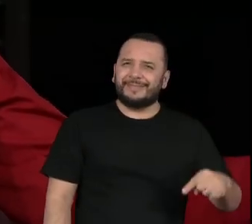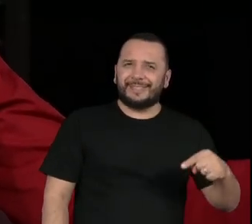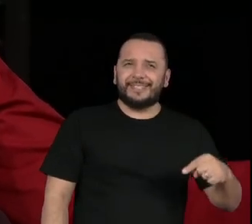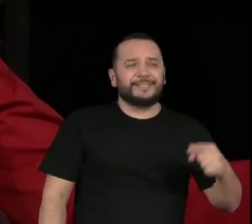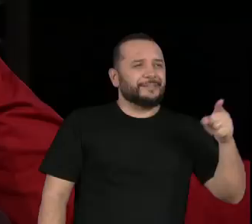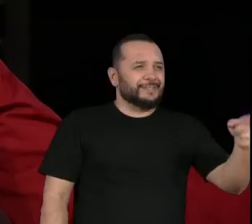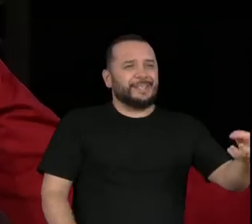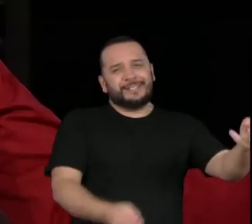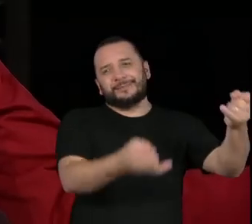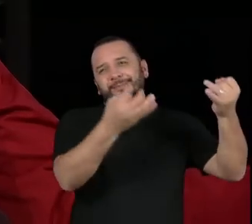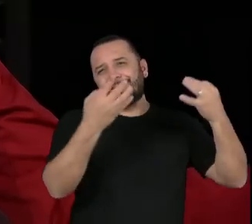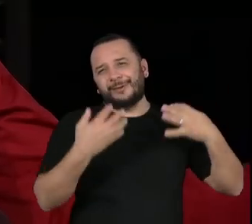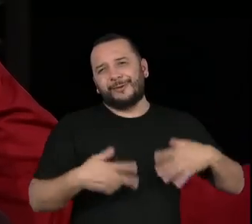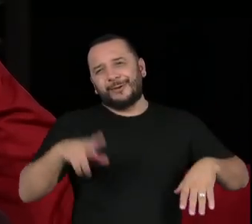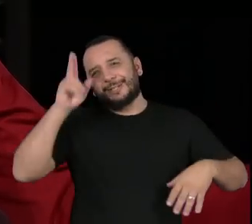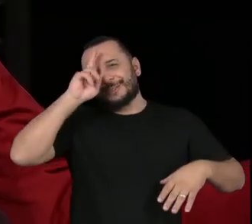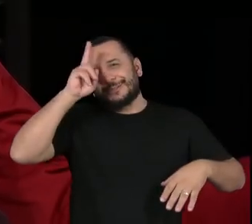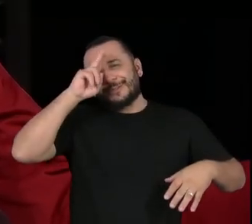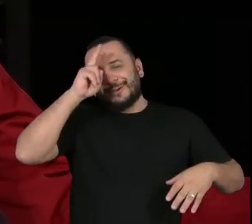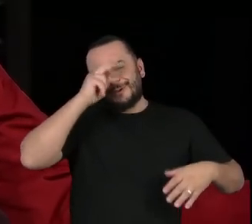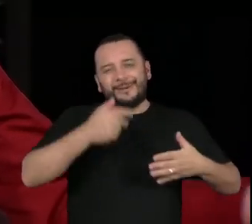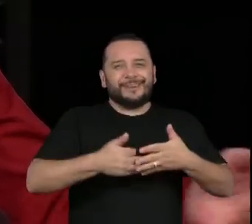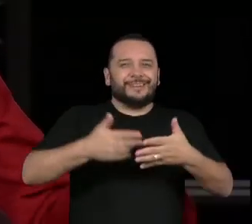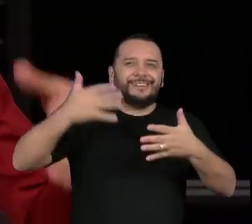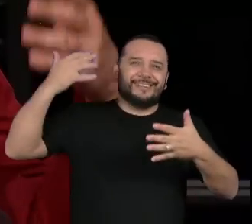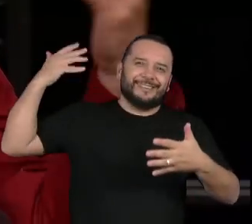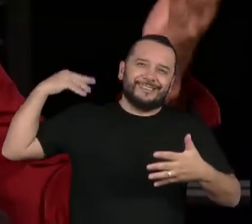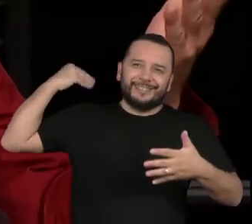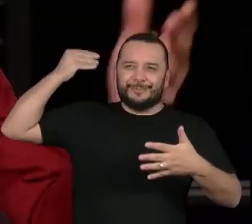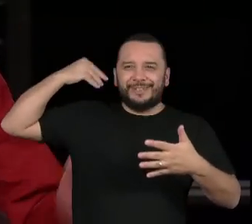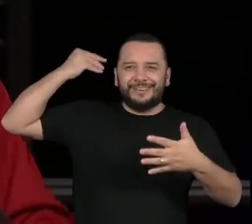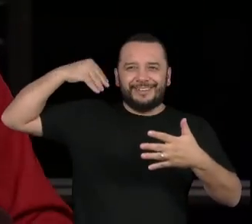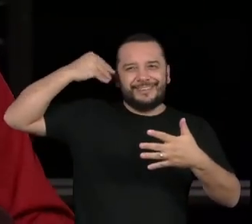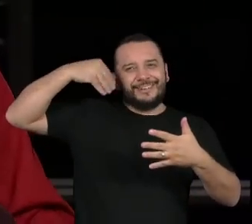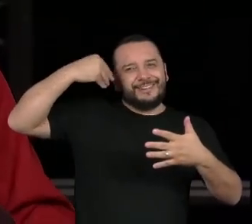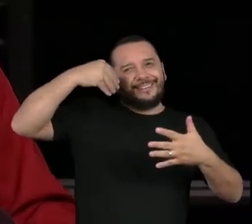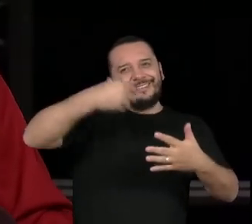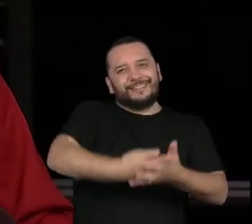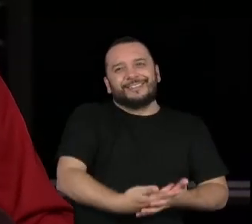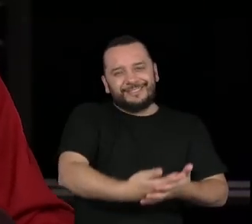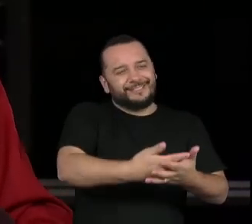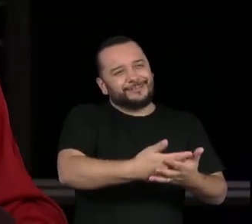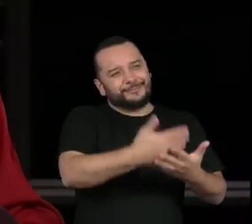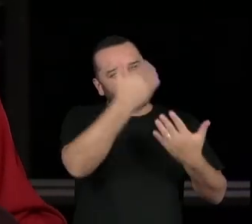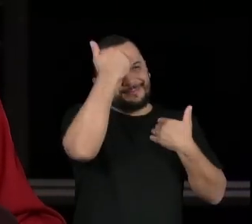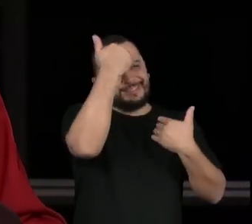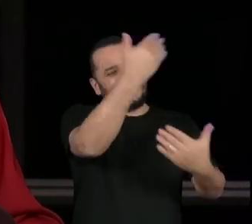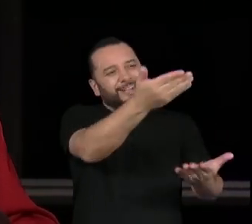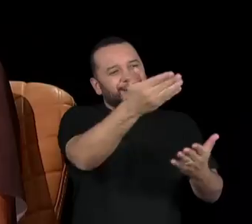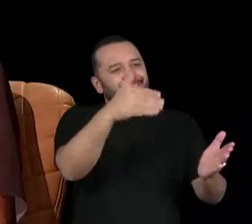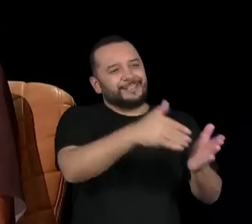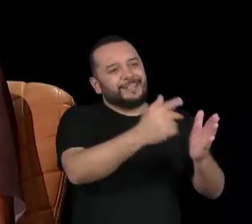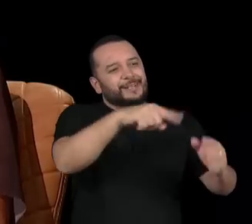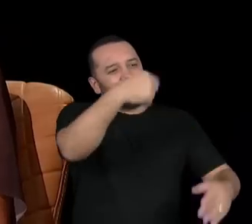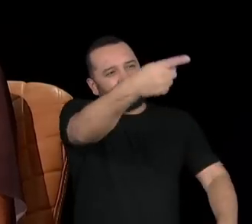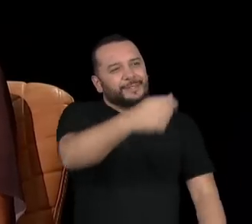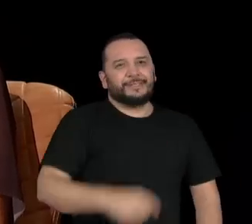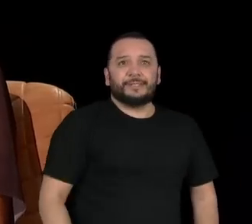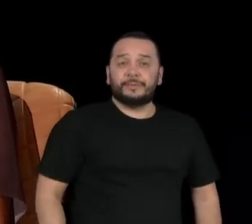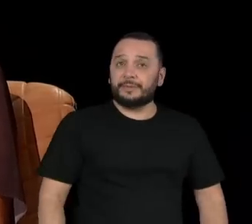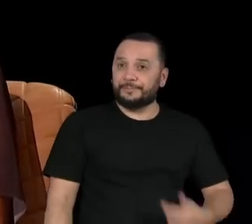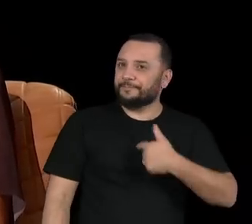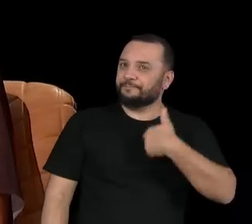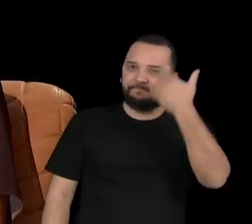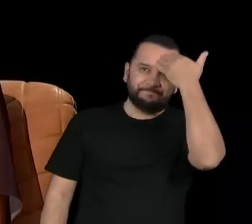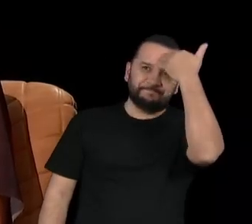nos presenteou com essas histórias, teu passado, tua experiência, tua vida. Muito obrigado e até um próximo